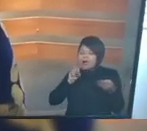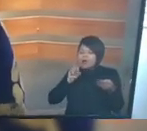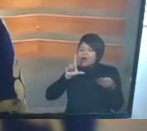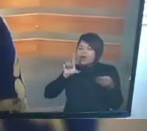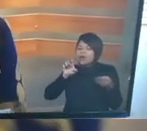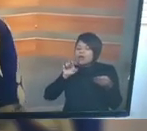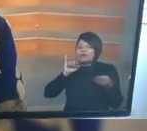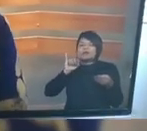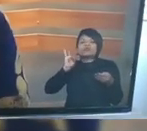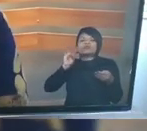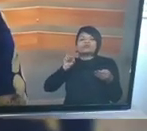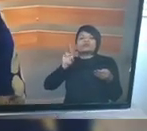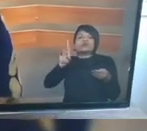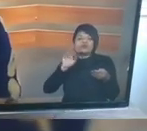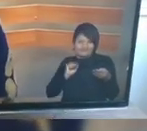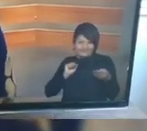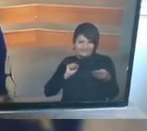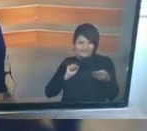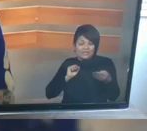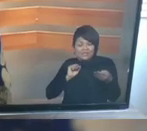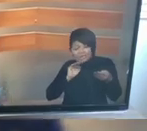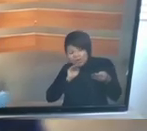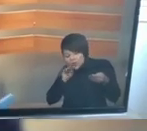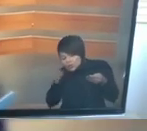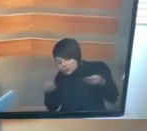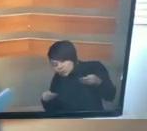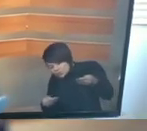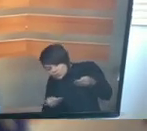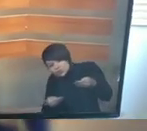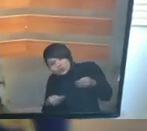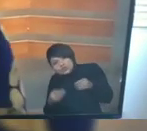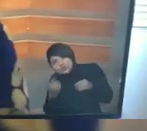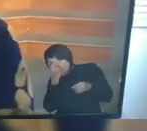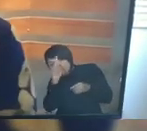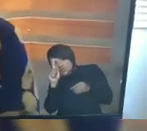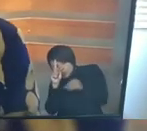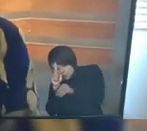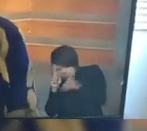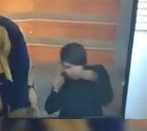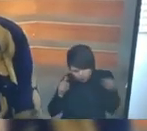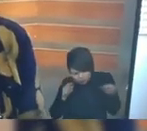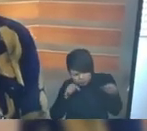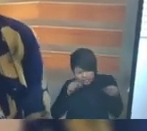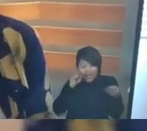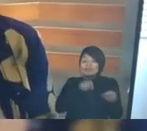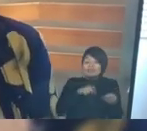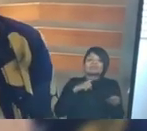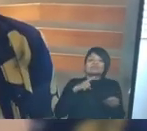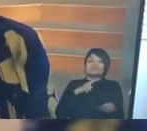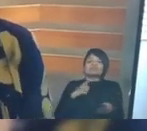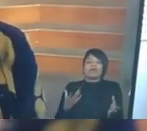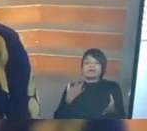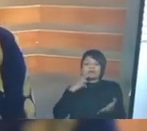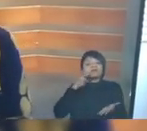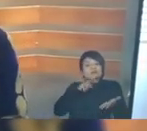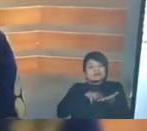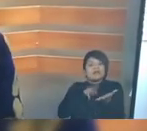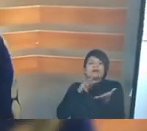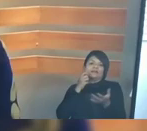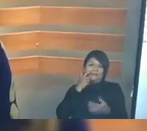Lá na última seção, vocês vão encontrar a referência do gênero de carta. Vocês